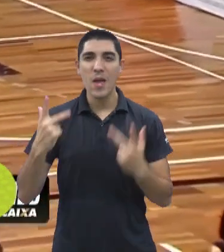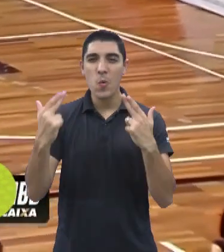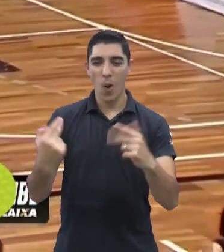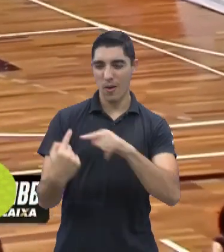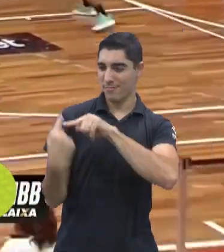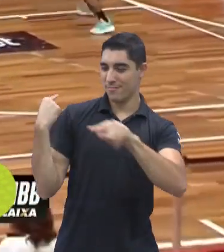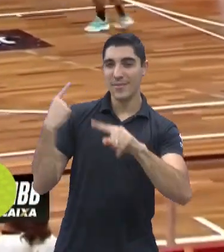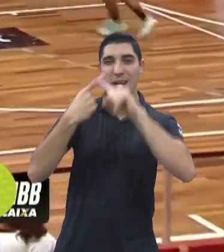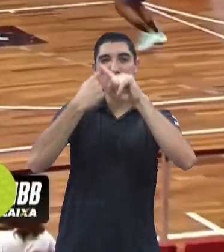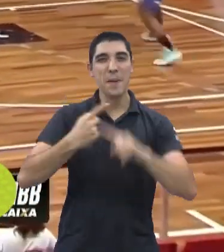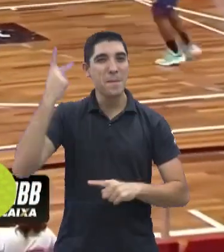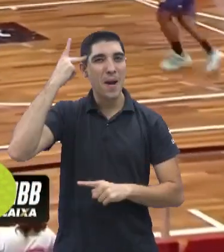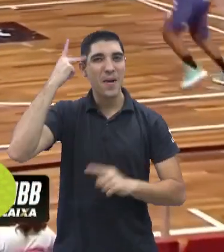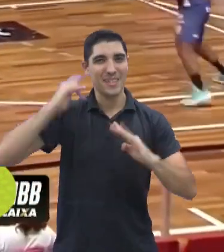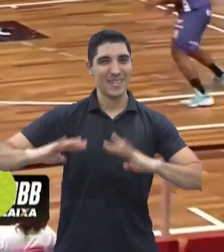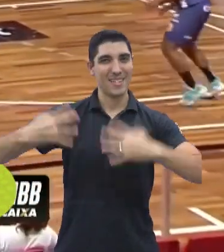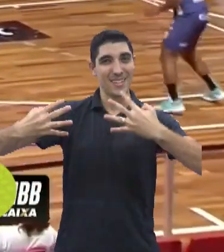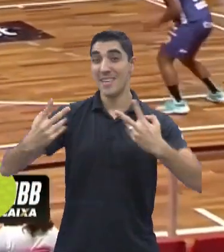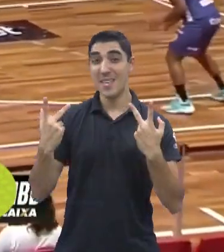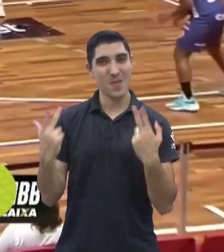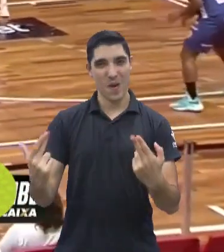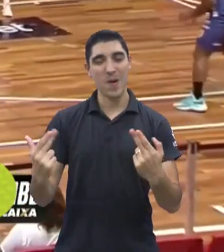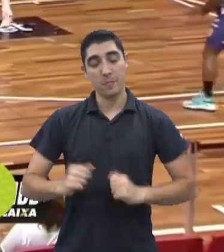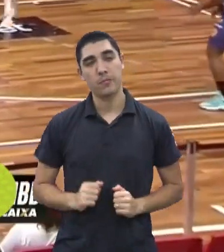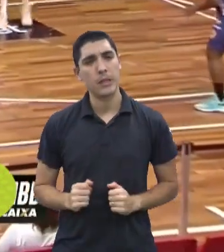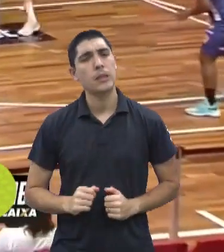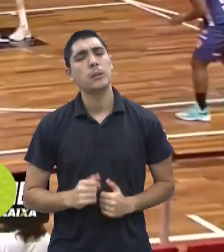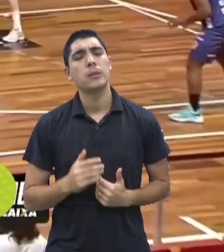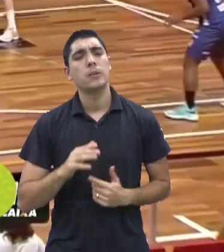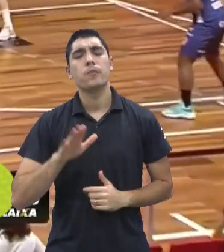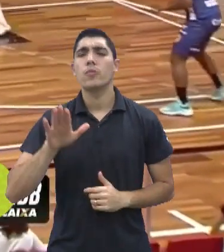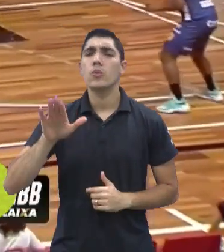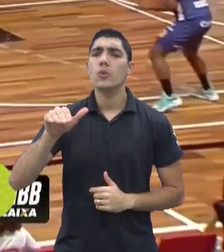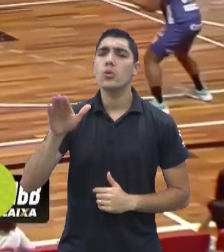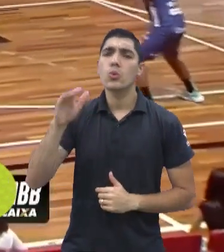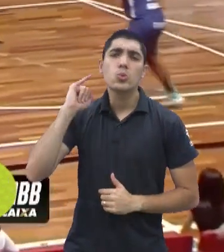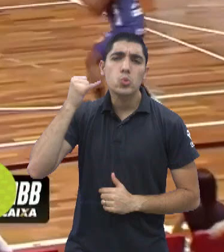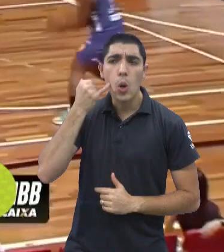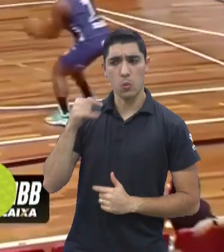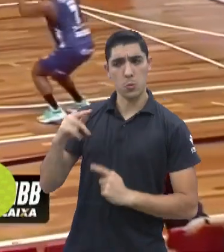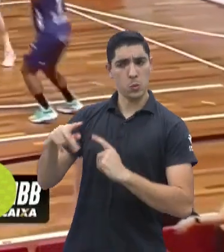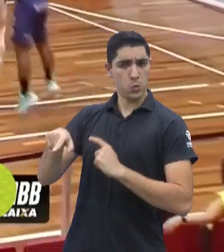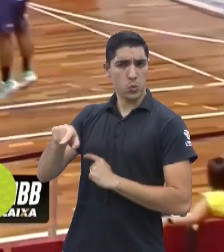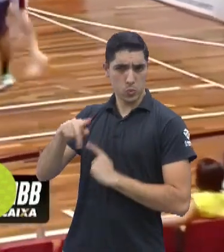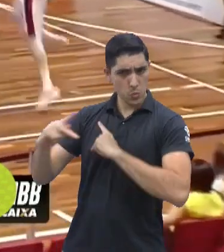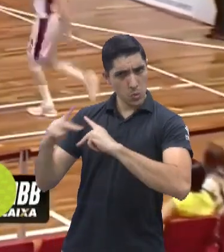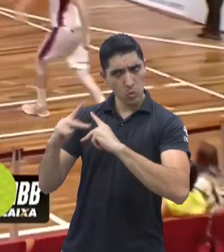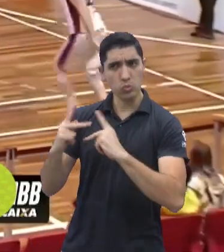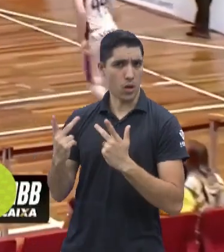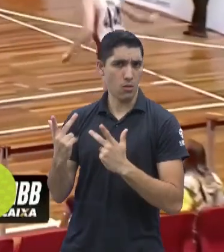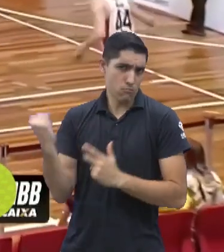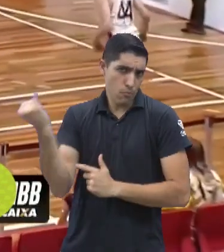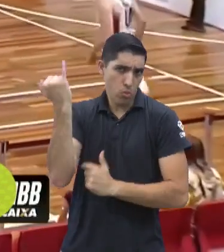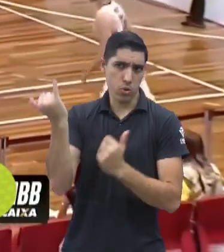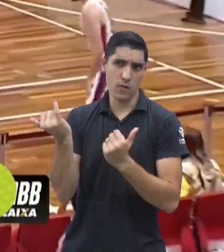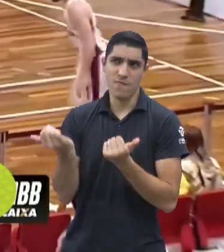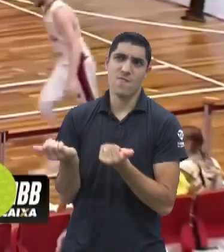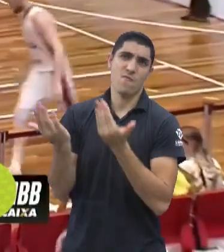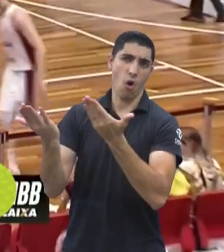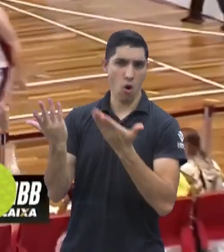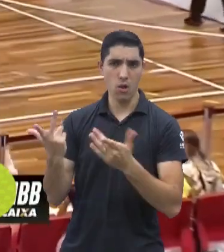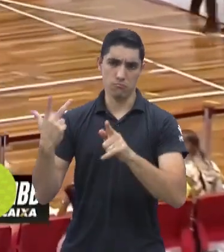Paulista. Fez a obrigação, né, o João? Apesar de ter sido fora de casa, né, esse time do São José é bem mais forte que